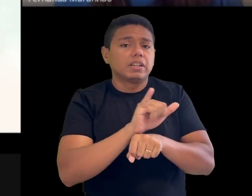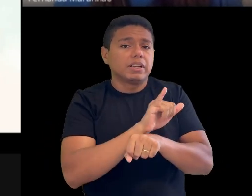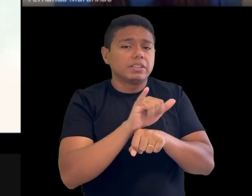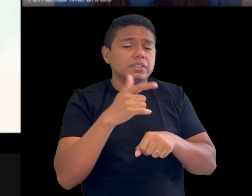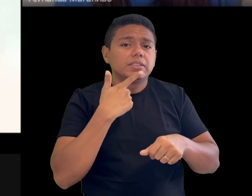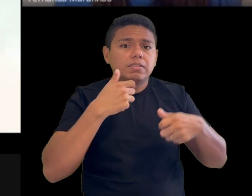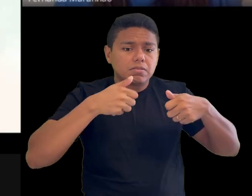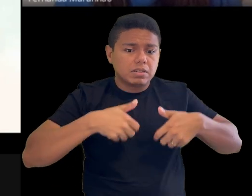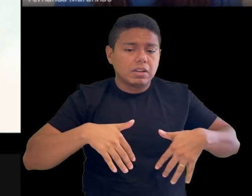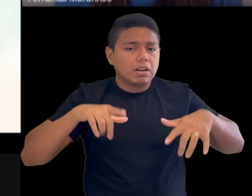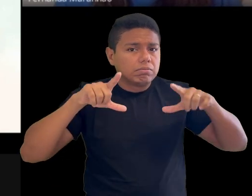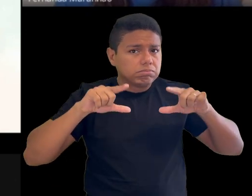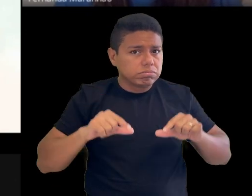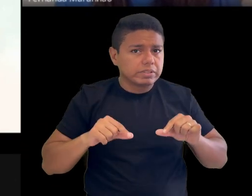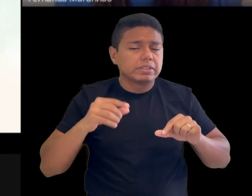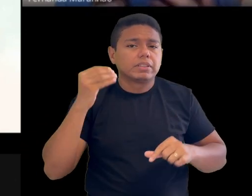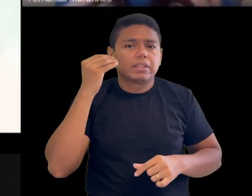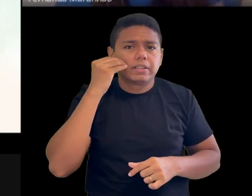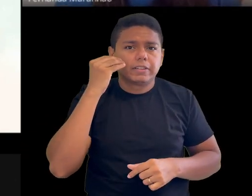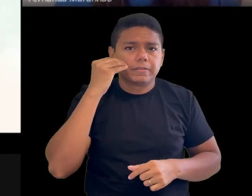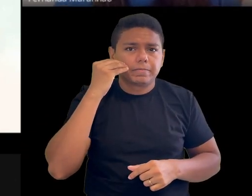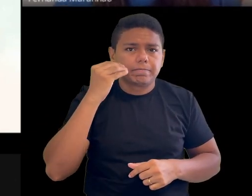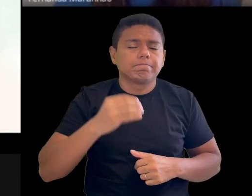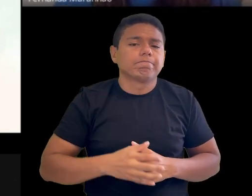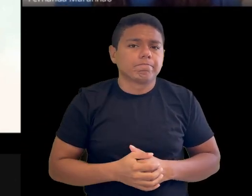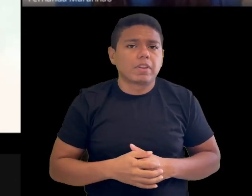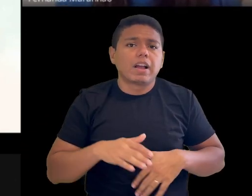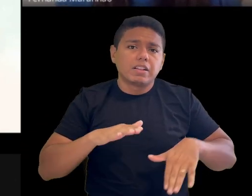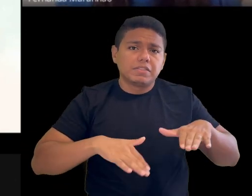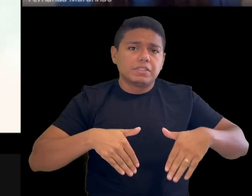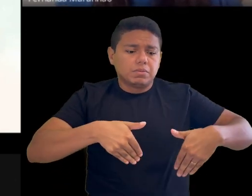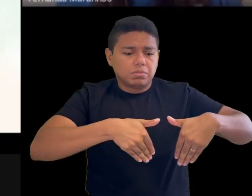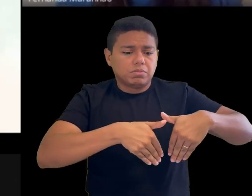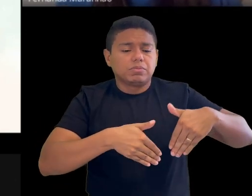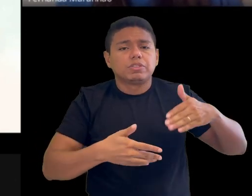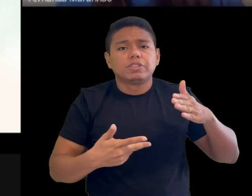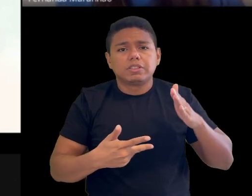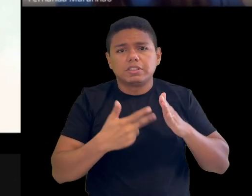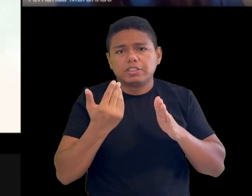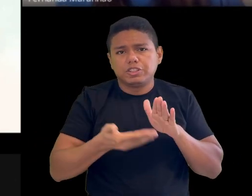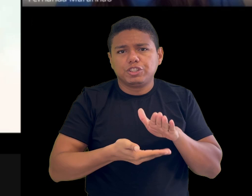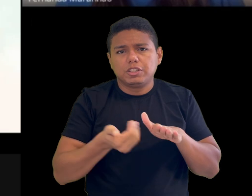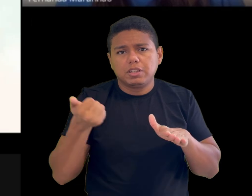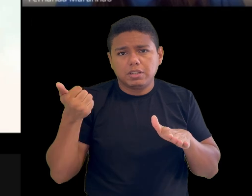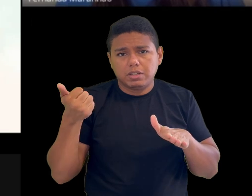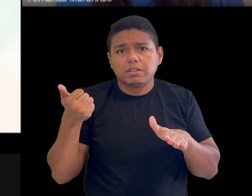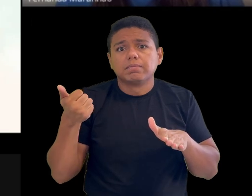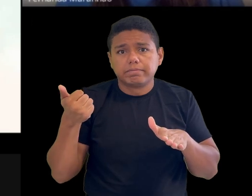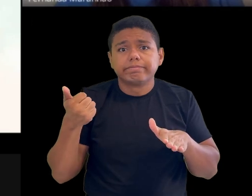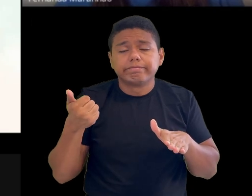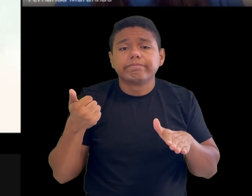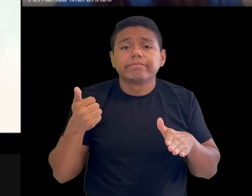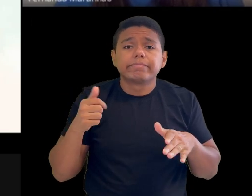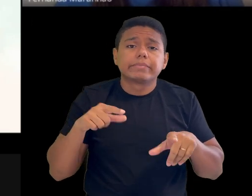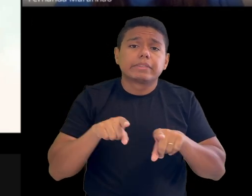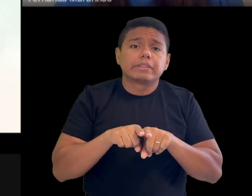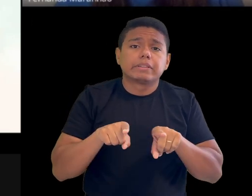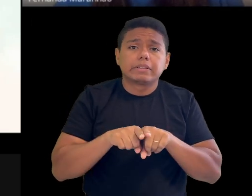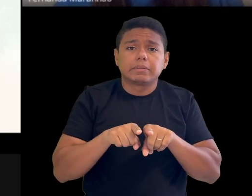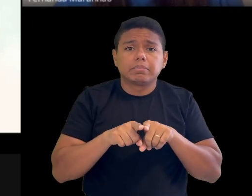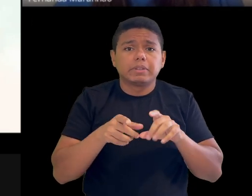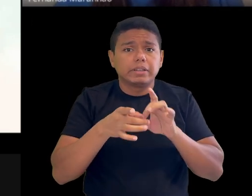apoplético precisa ser retirado, é necessário fazer uma esterectomia, e essa paciente precisa de monitorização em UTI após o